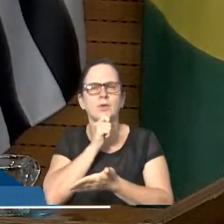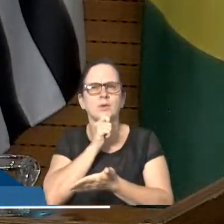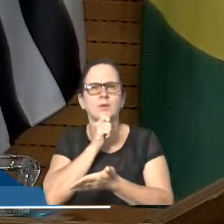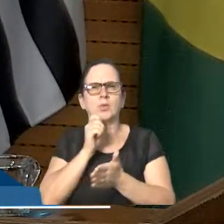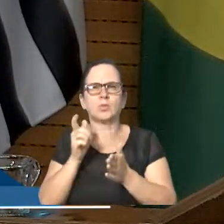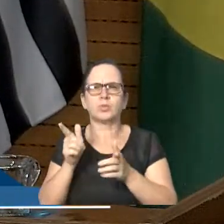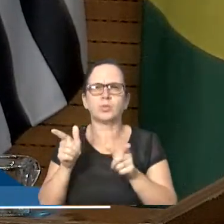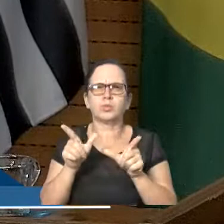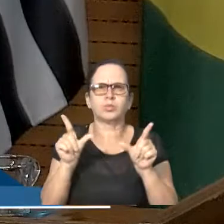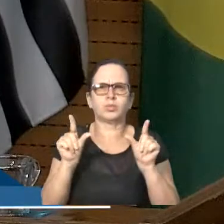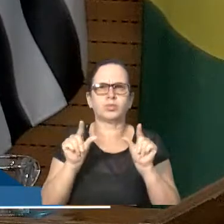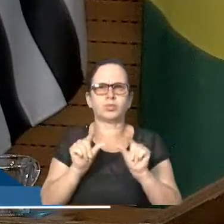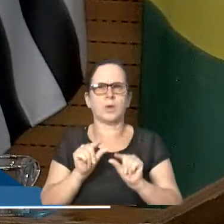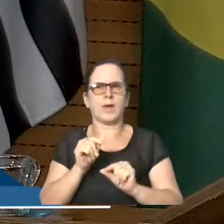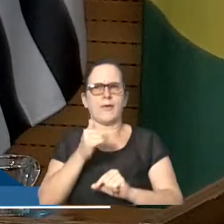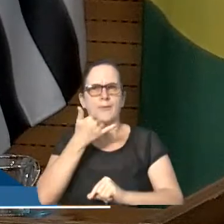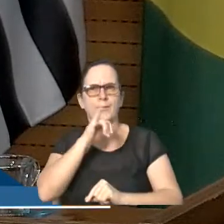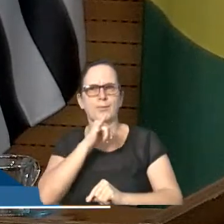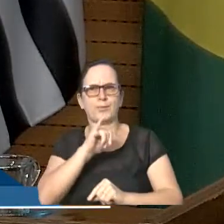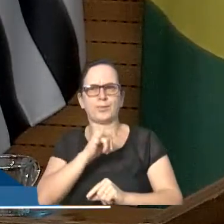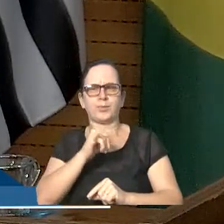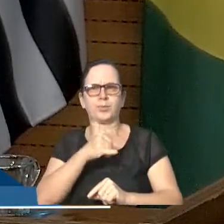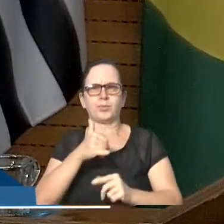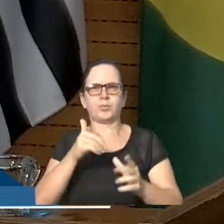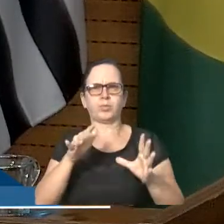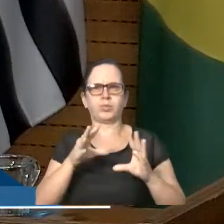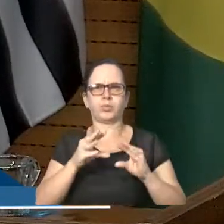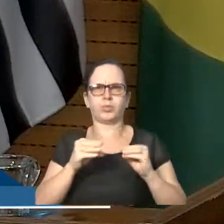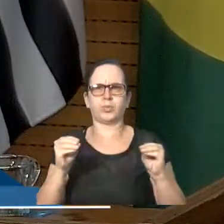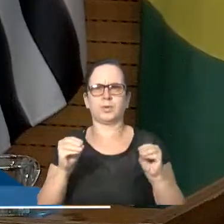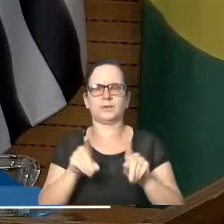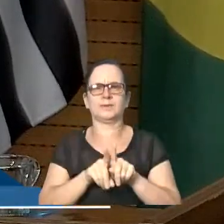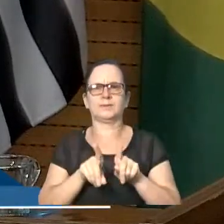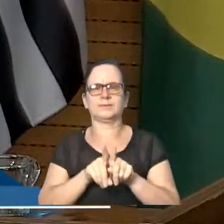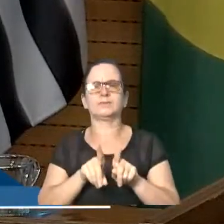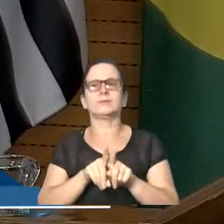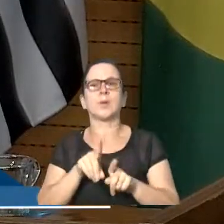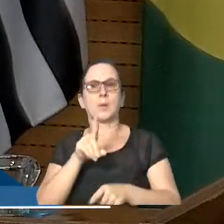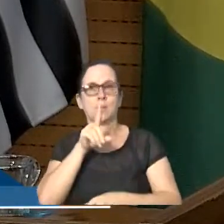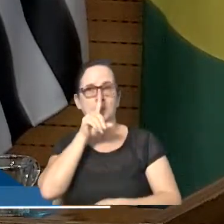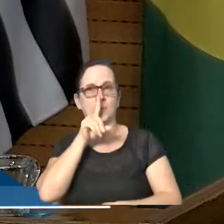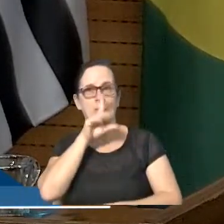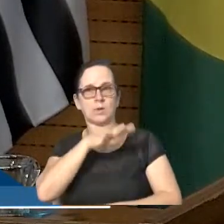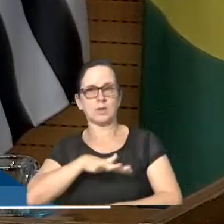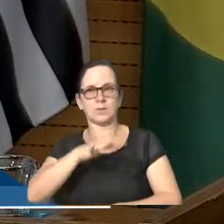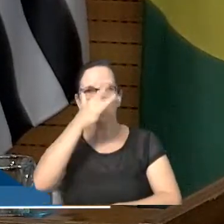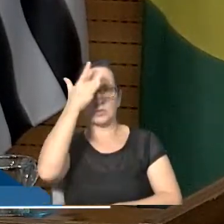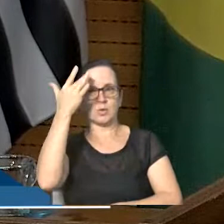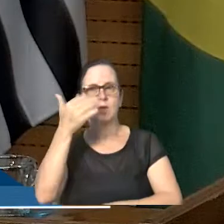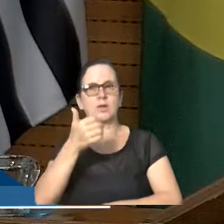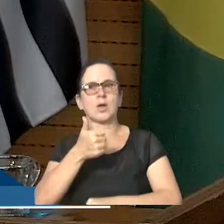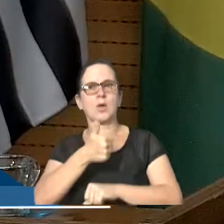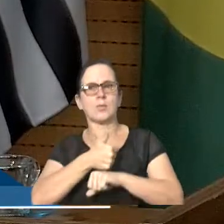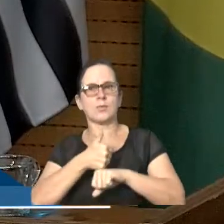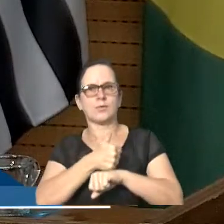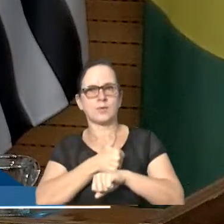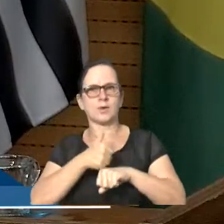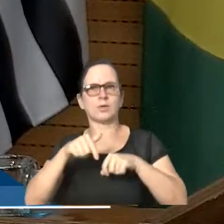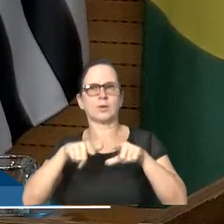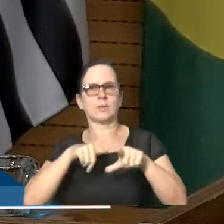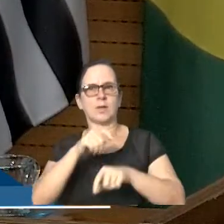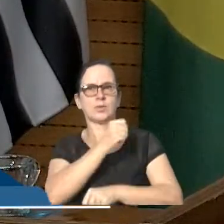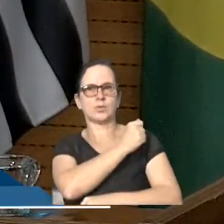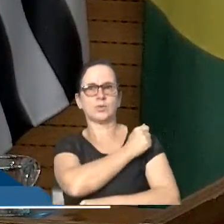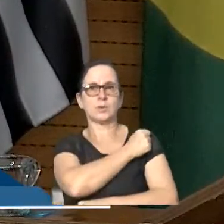acabam caindo, a rede cai, e você coloca em risco a vida daqueles que estudam ali e dos profissionais que estão ali diariamente. Por outro